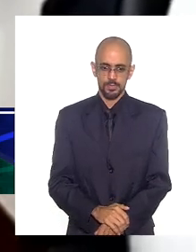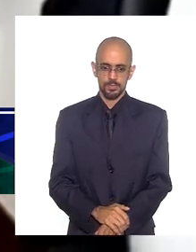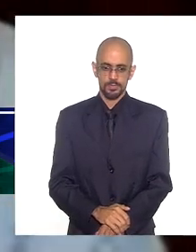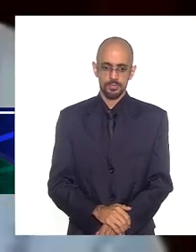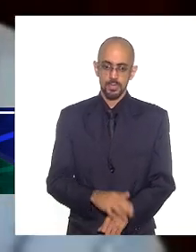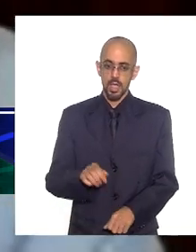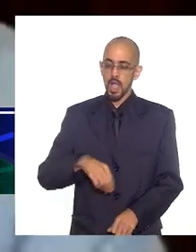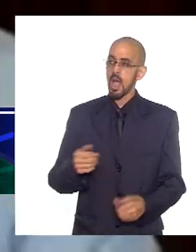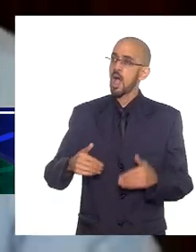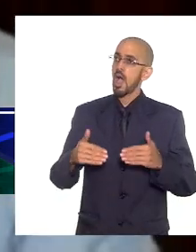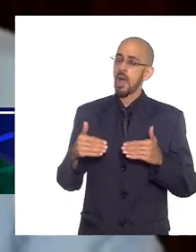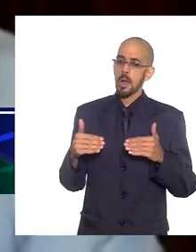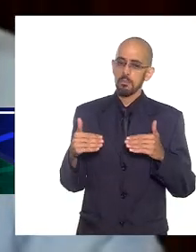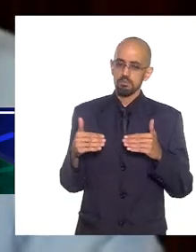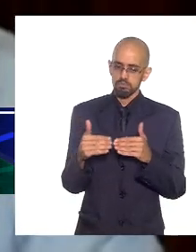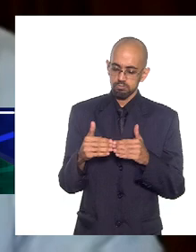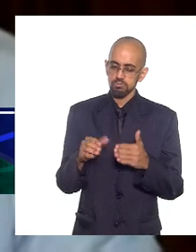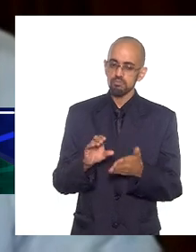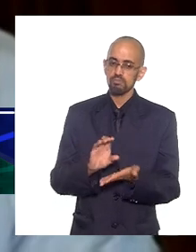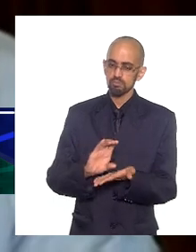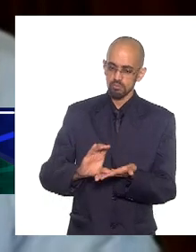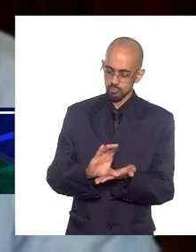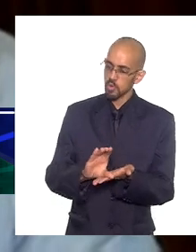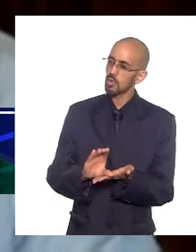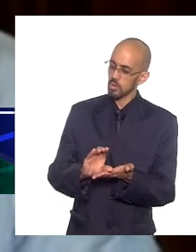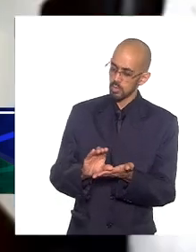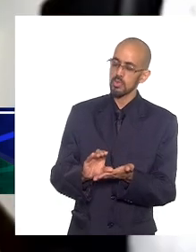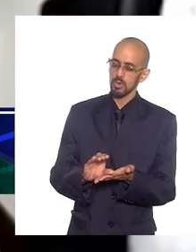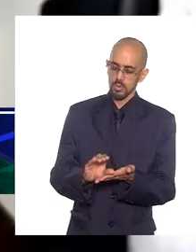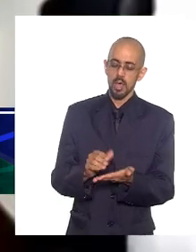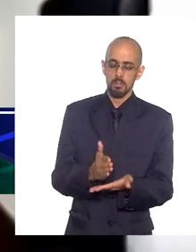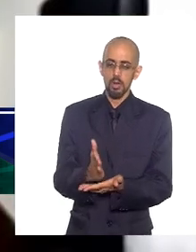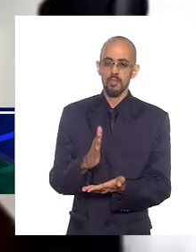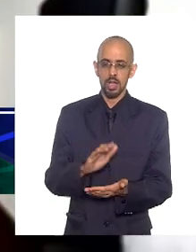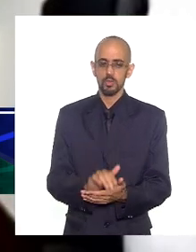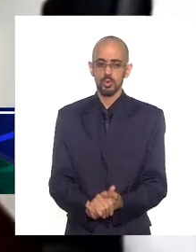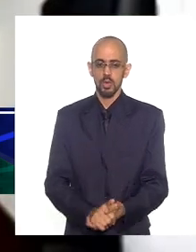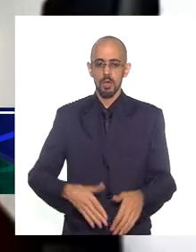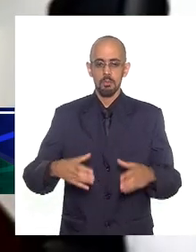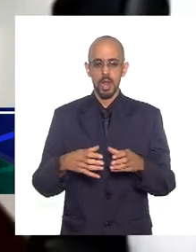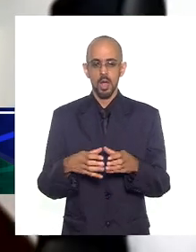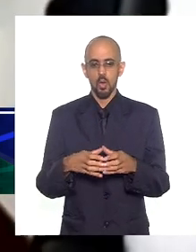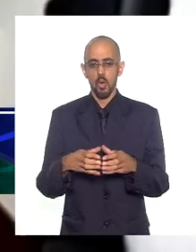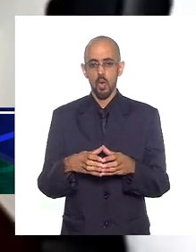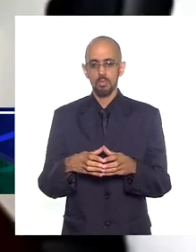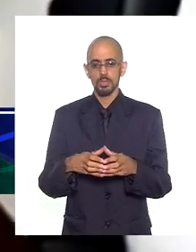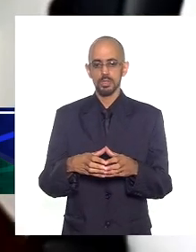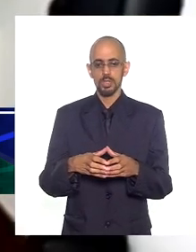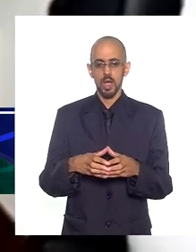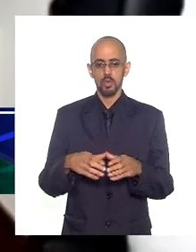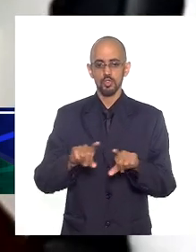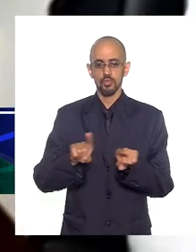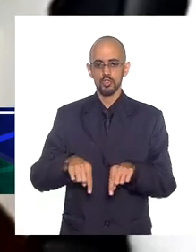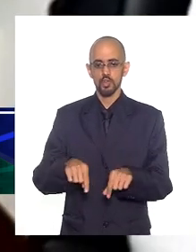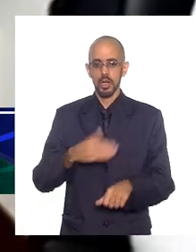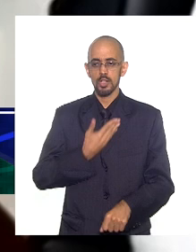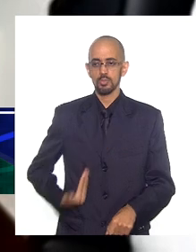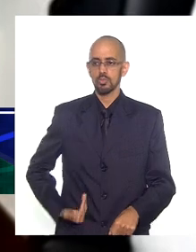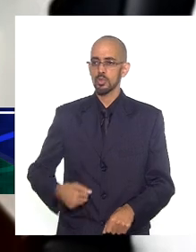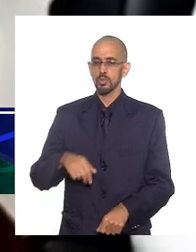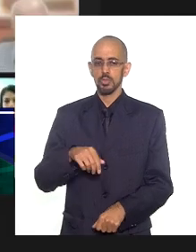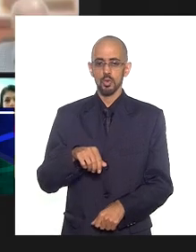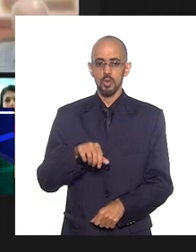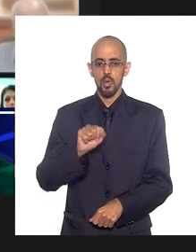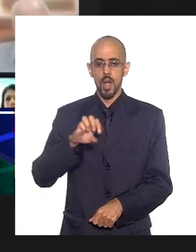Presidente, parecer é pela constitucionalidade. Pela Comissão Servidores Públicos, deputado Rodrigo Amorim.